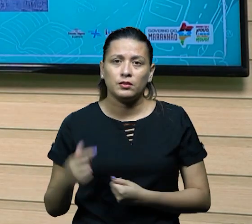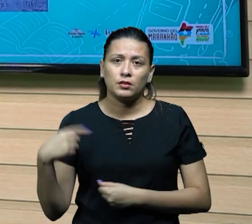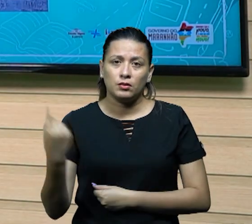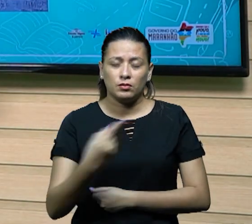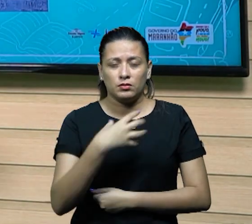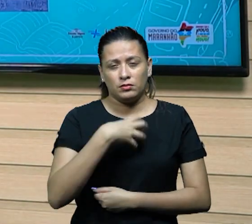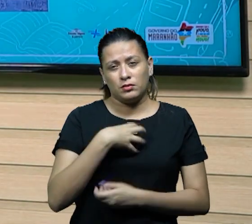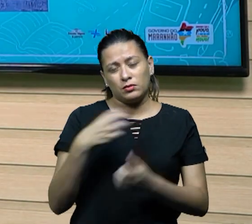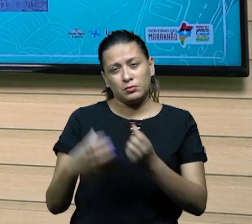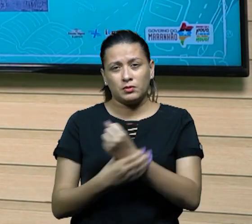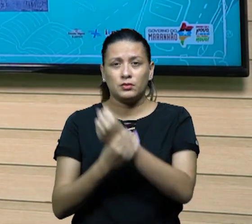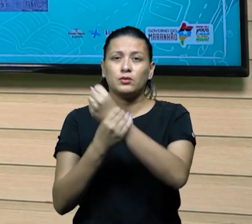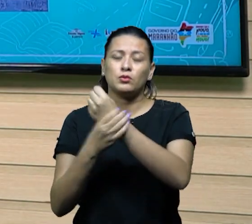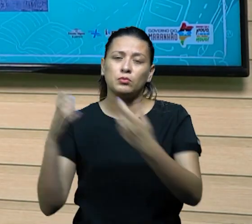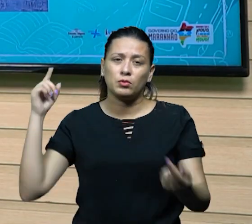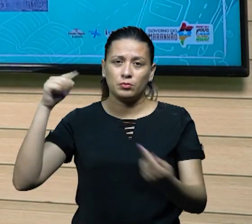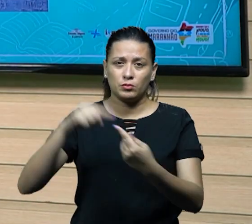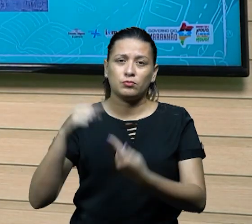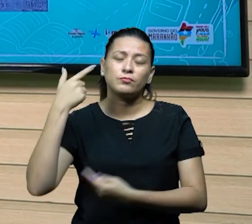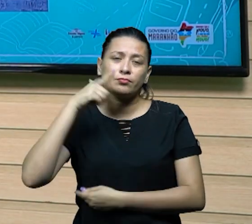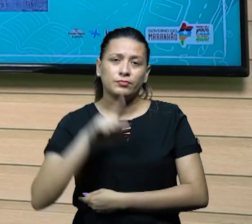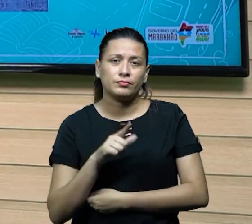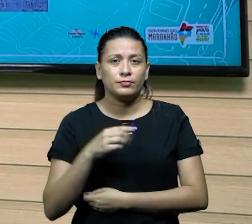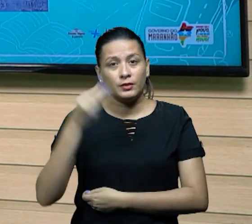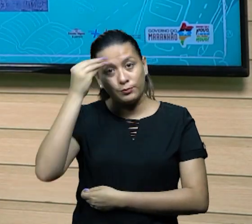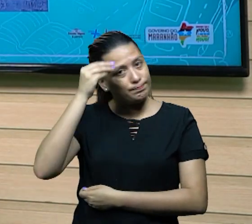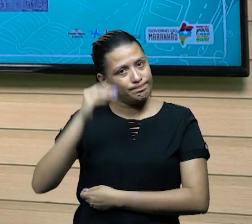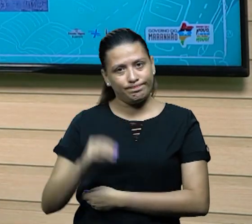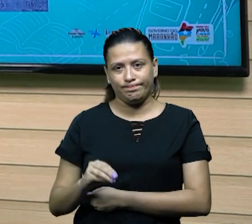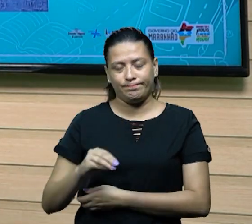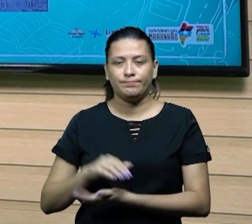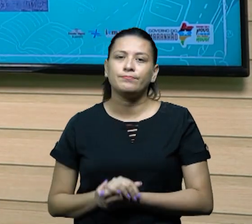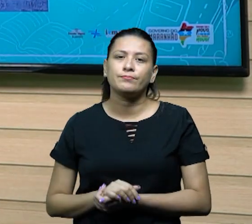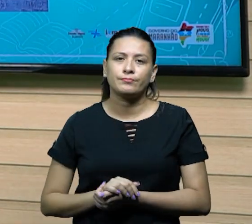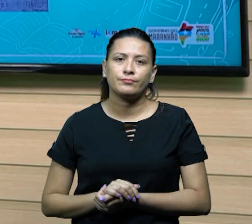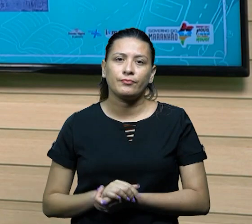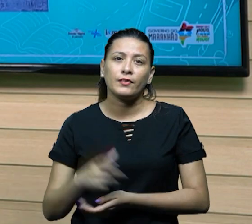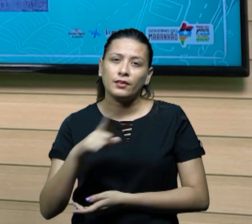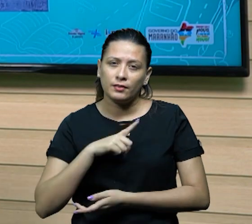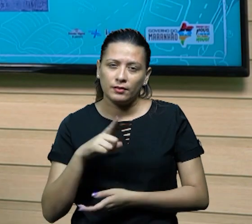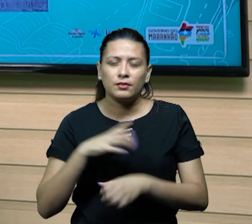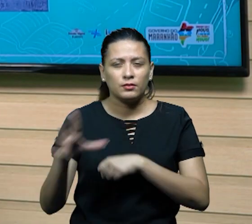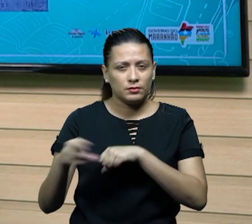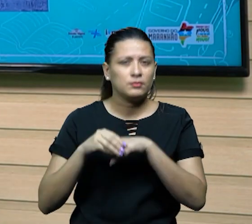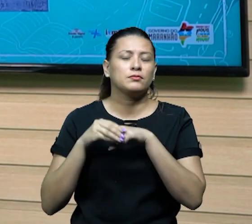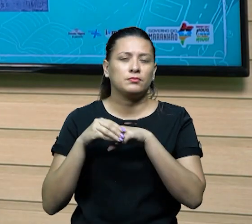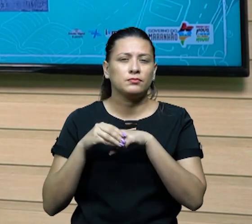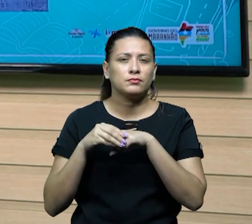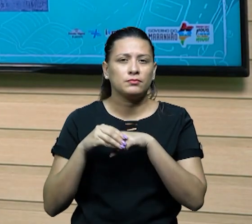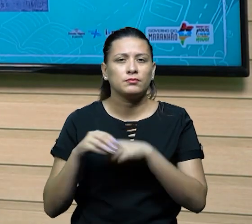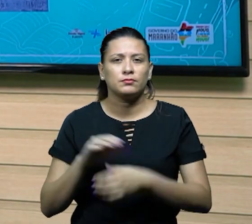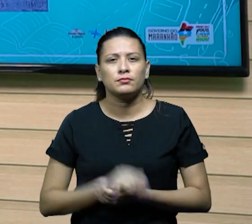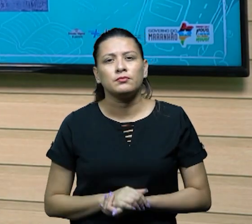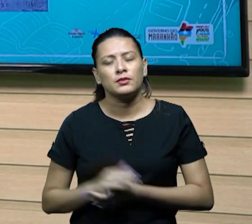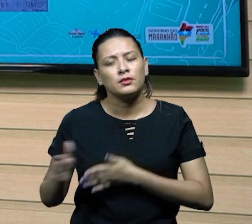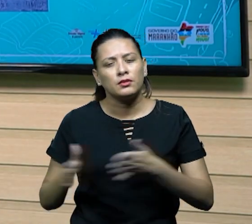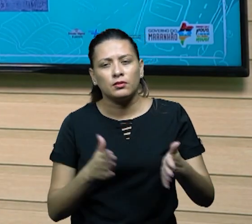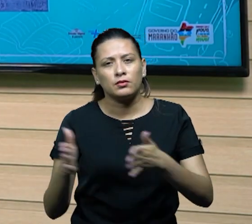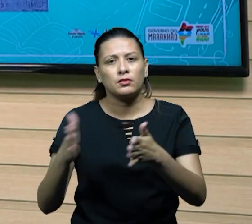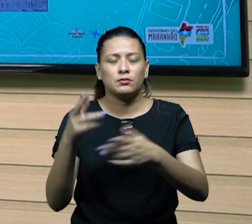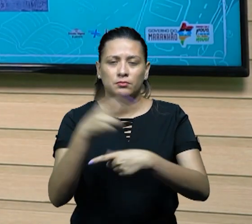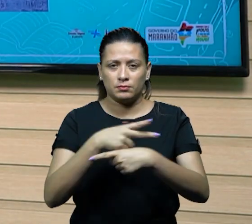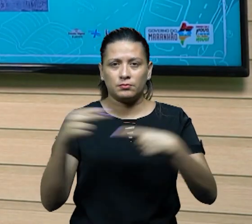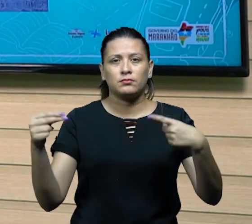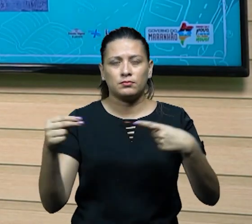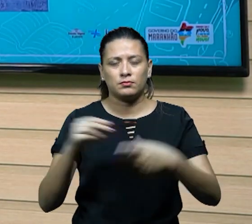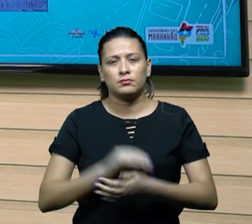e a gente vê que quando a gente tem conhecimento, quando a gente se qualifica, a gente se sente mais seguro para alcançar os objetivos. Então não desistam, busquem